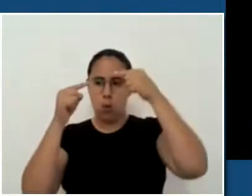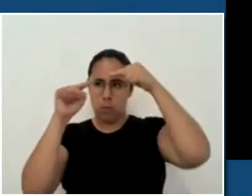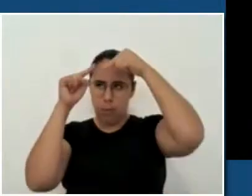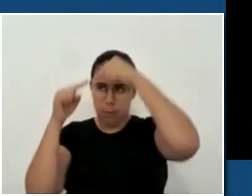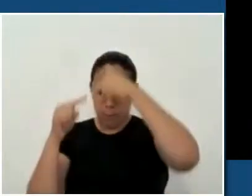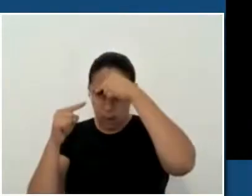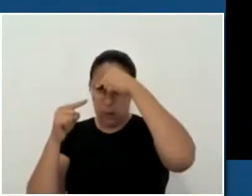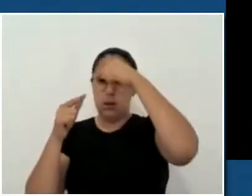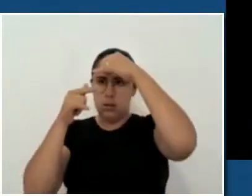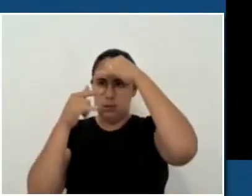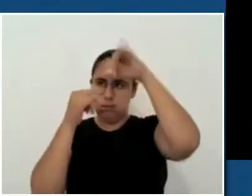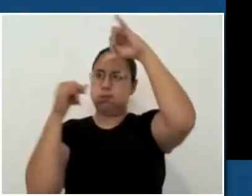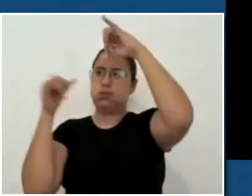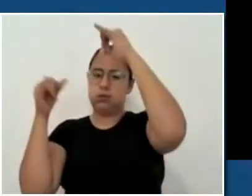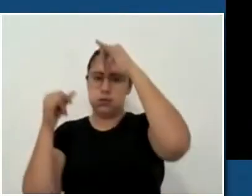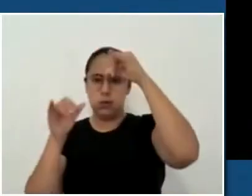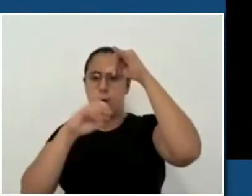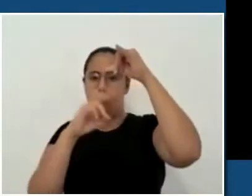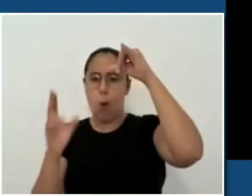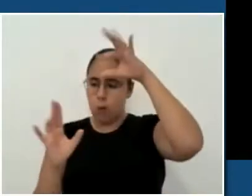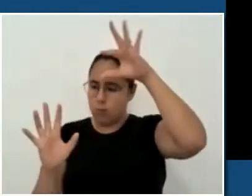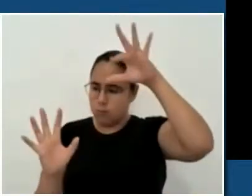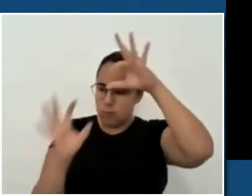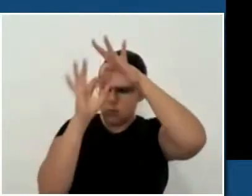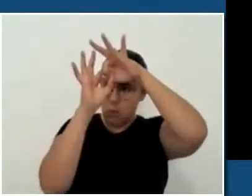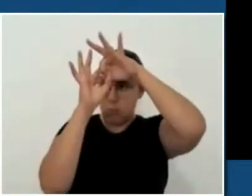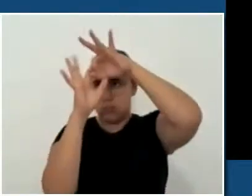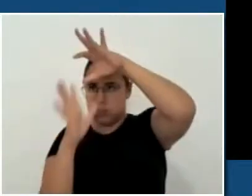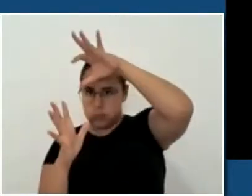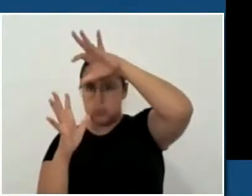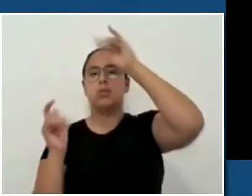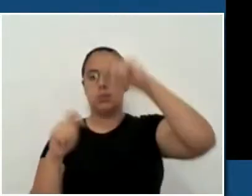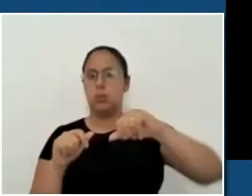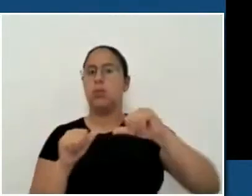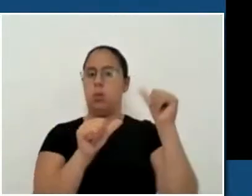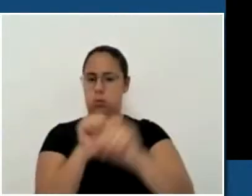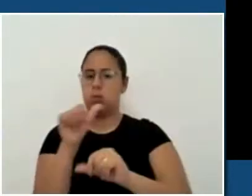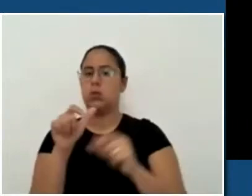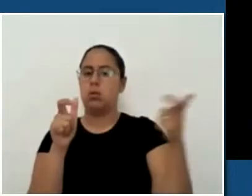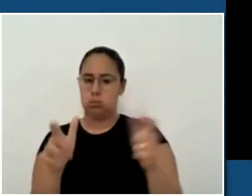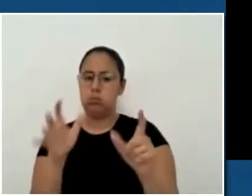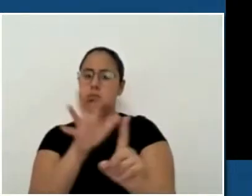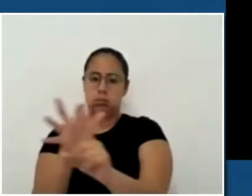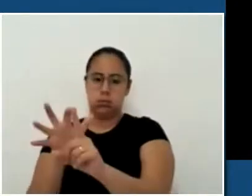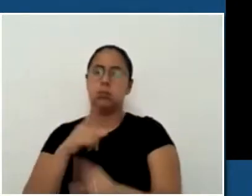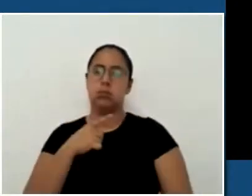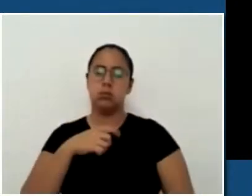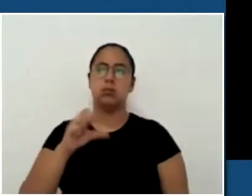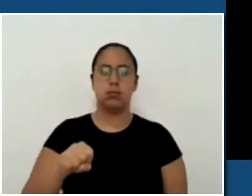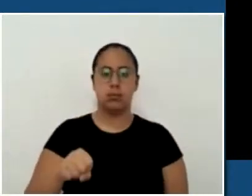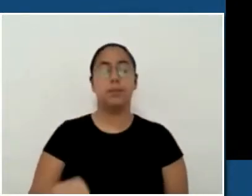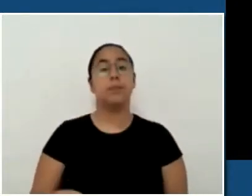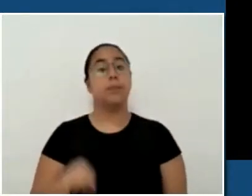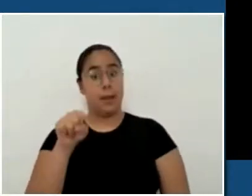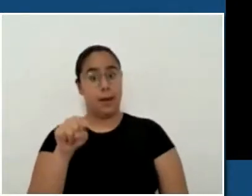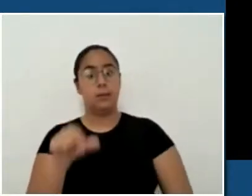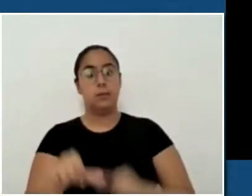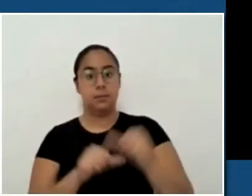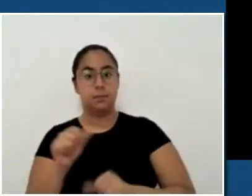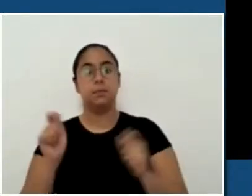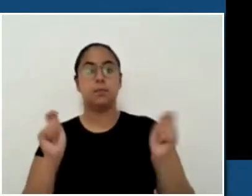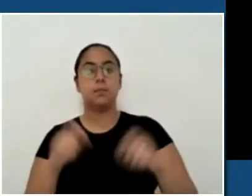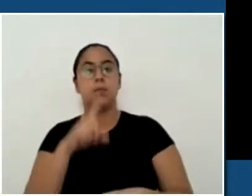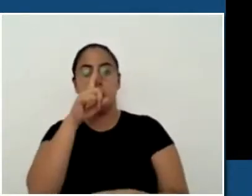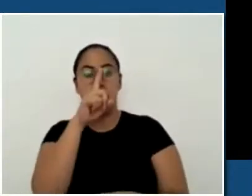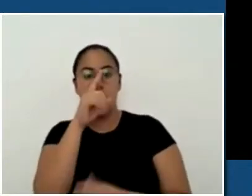maturação e a especialização funcional do cérebro. E essas mudanças vão dar um risco maior para TDAH e TEA,